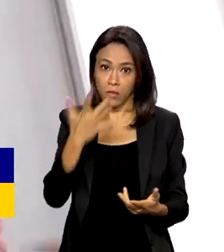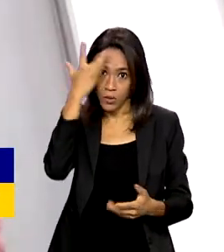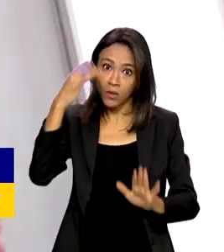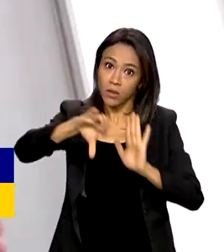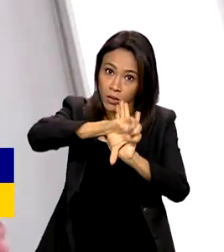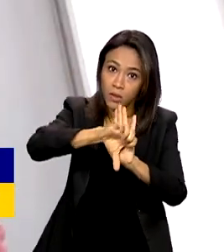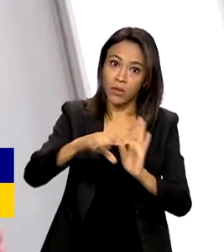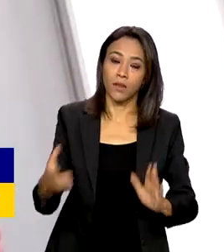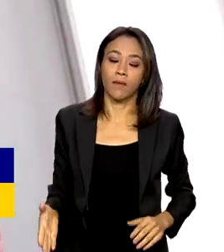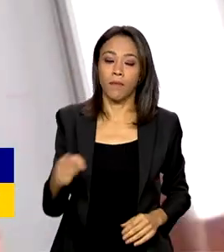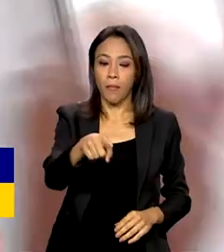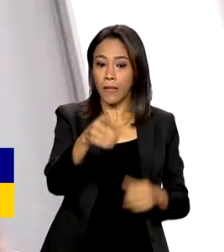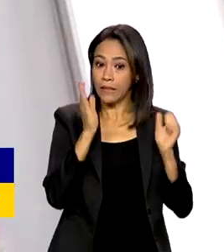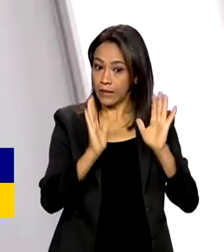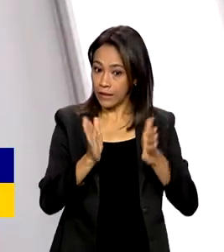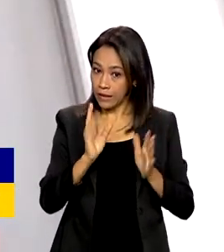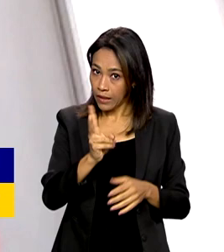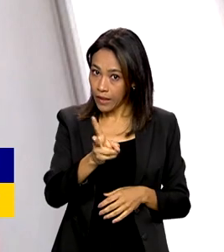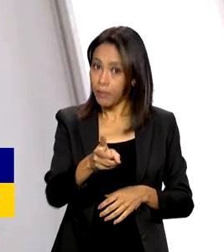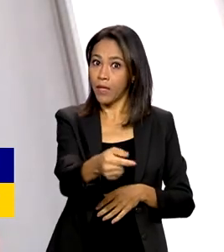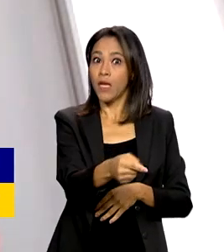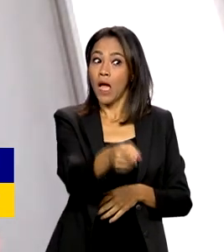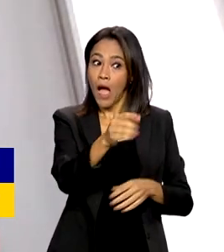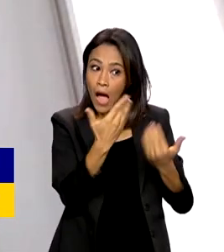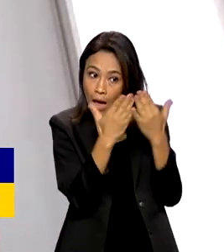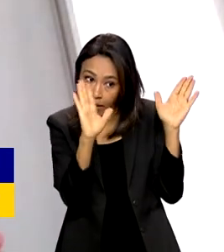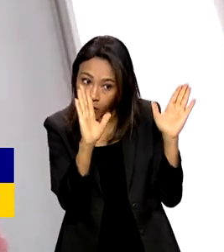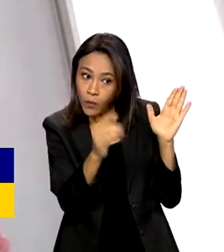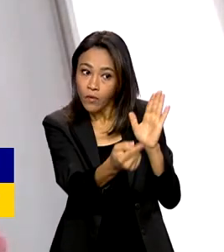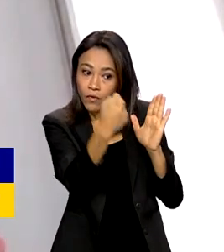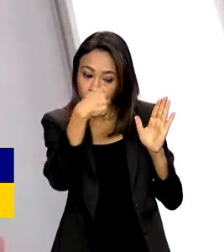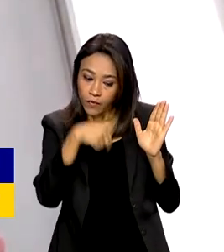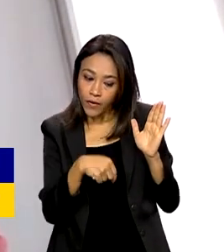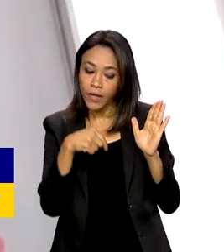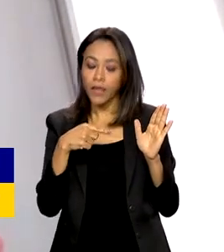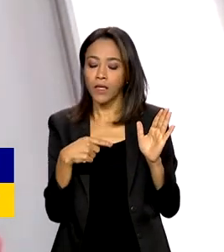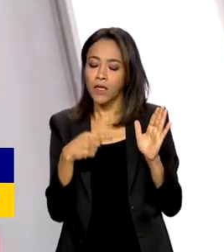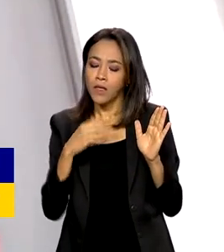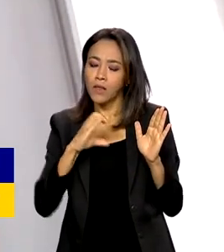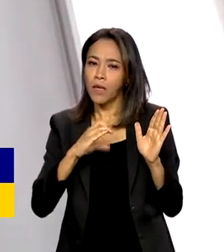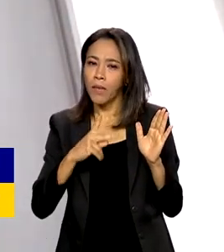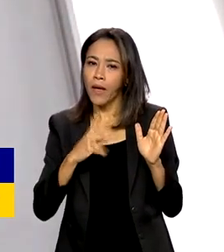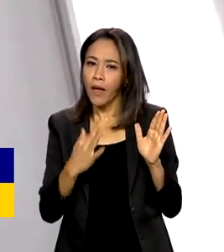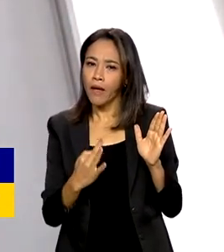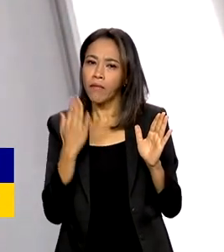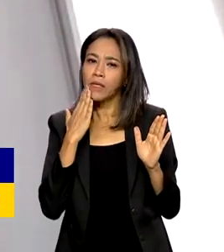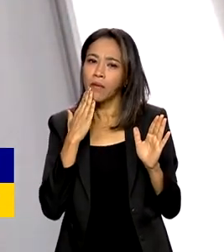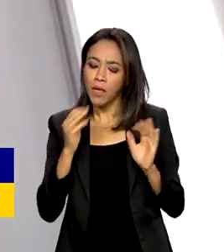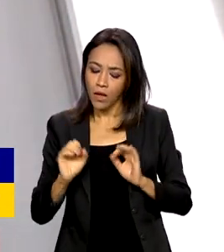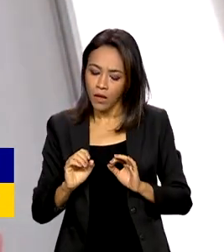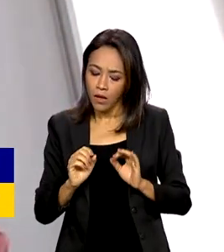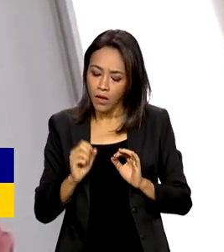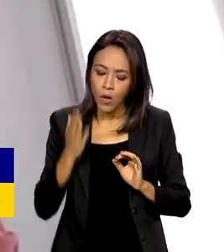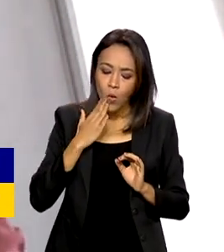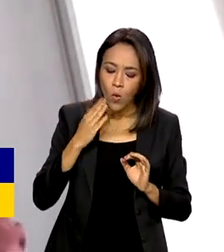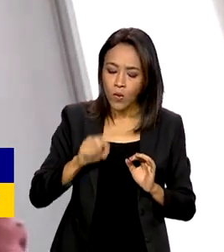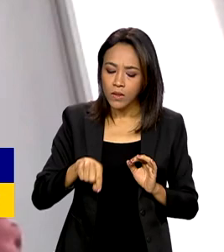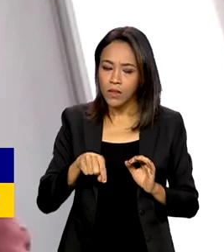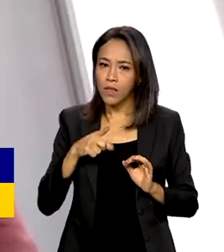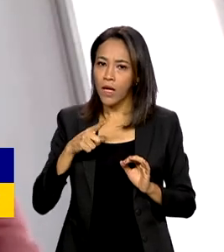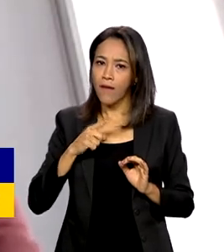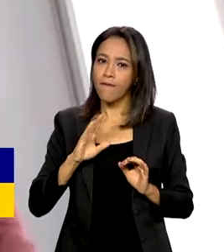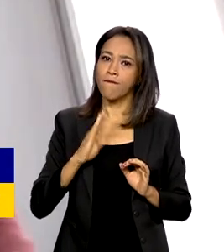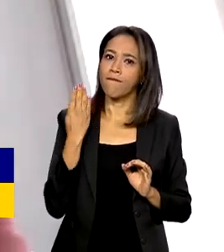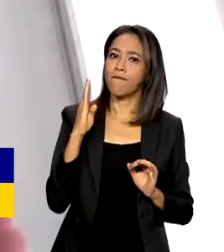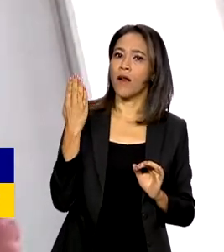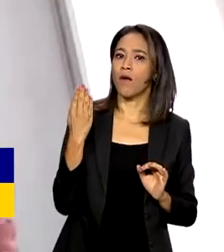conta nova, a gente recomenda, ó, vem aqui no Banco Central, puxa informação desse CPF para ver quantas marcações de fraude, e agora vai